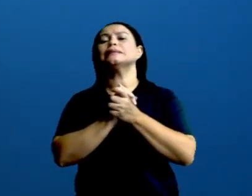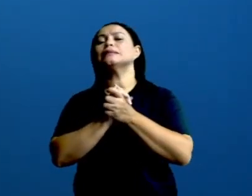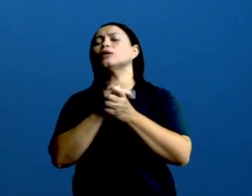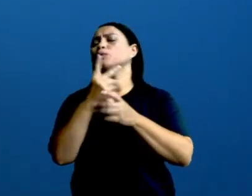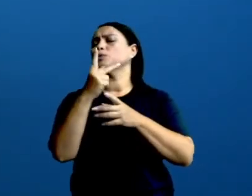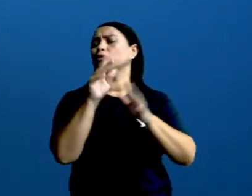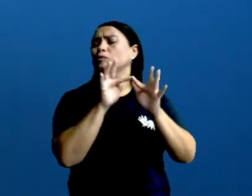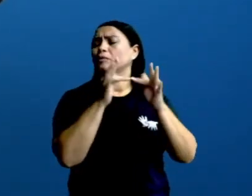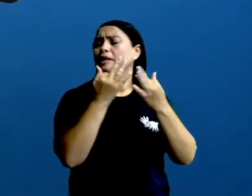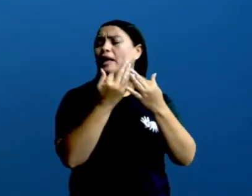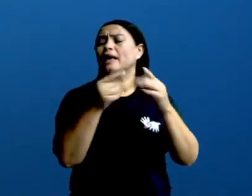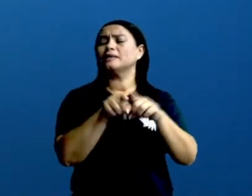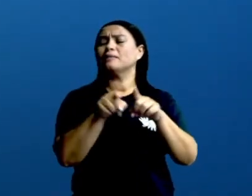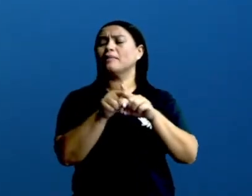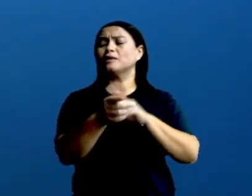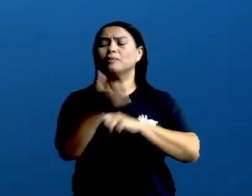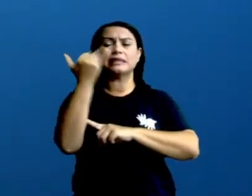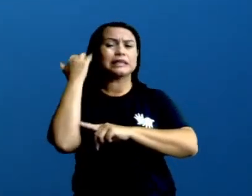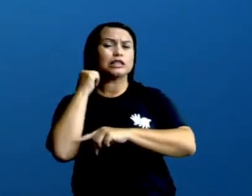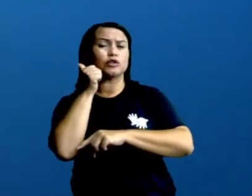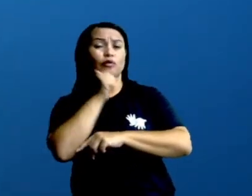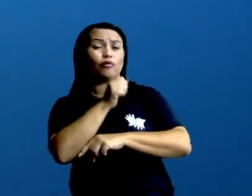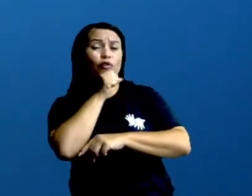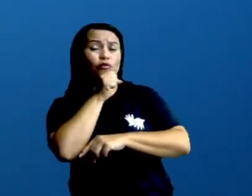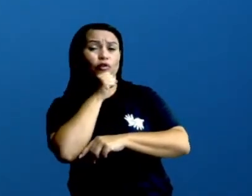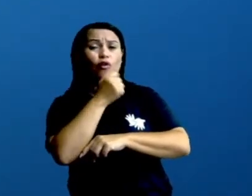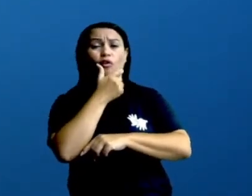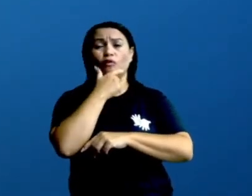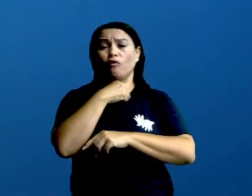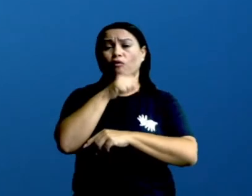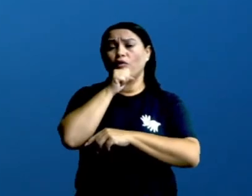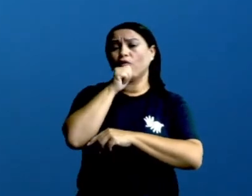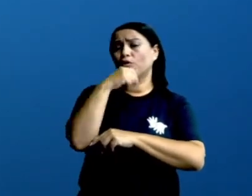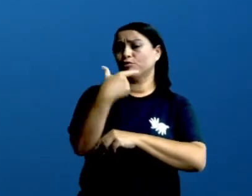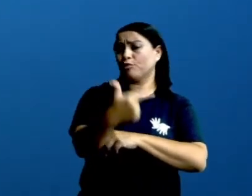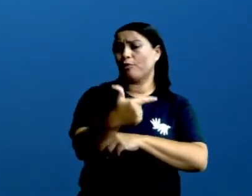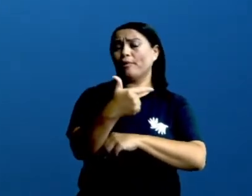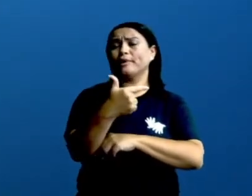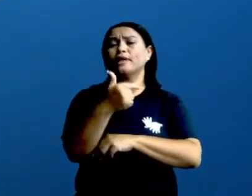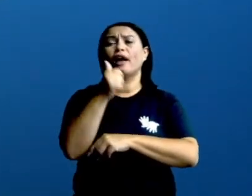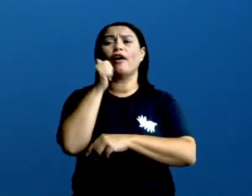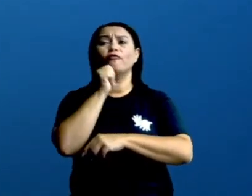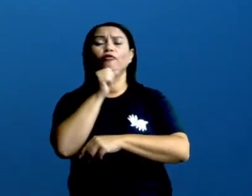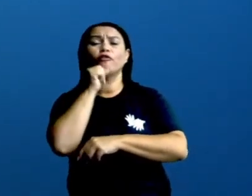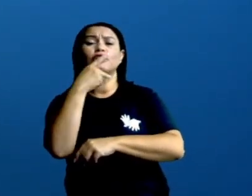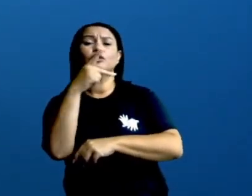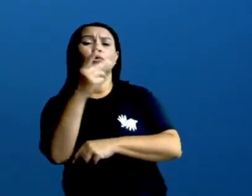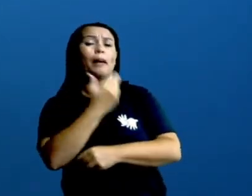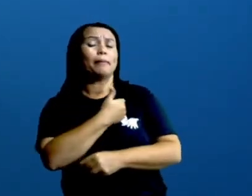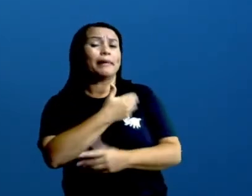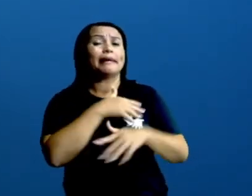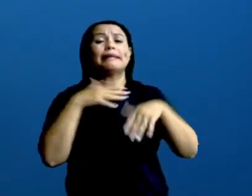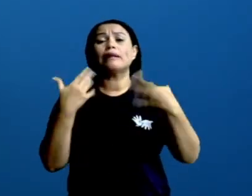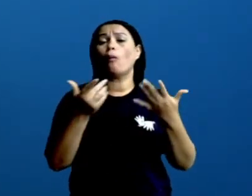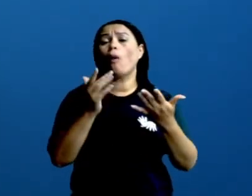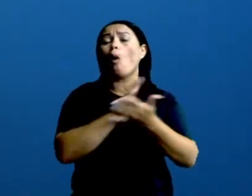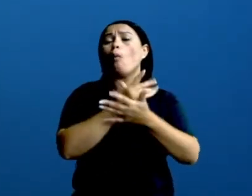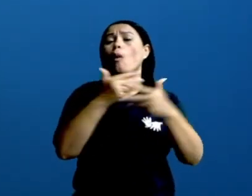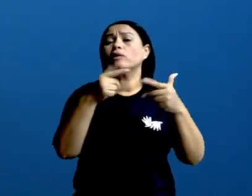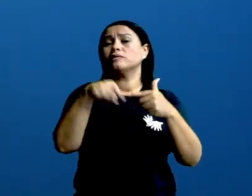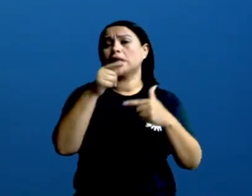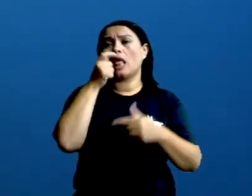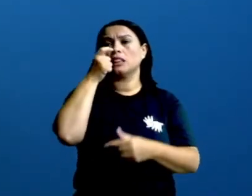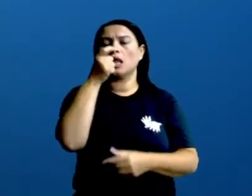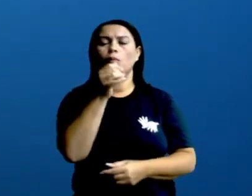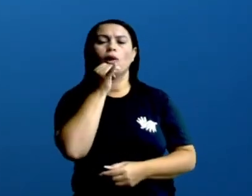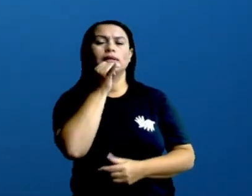seus familiares mais antigos, avó, bisavó, avó da sua amiga, enfim, alguma coisa que te interesse. Por